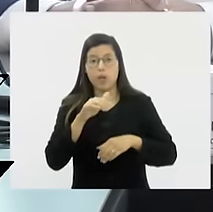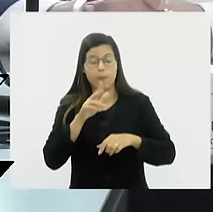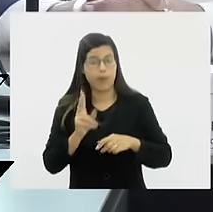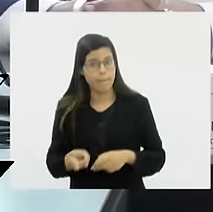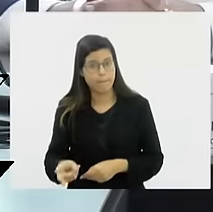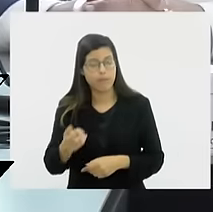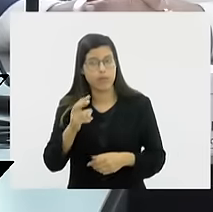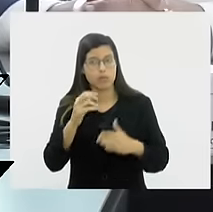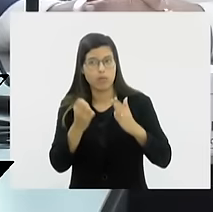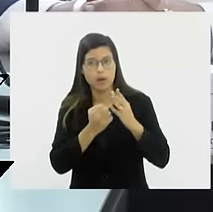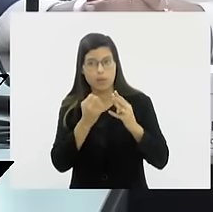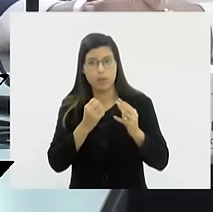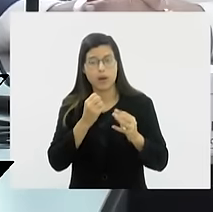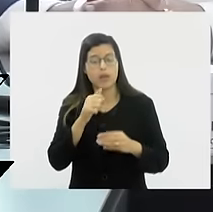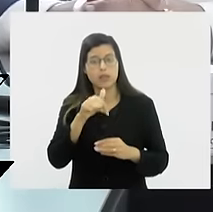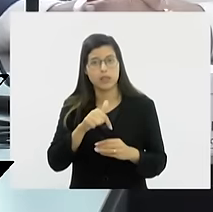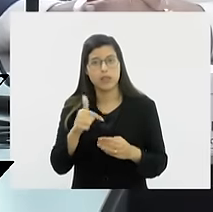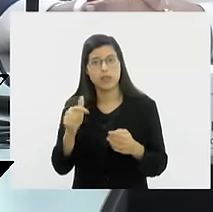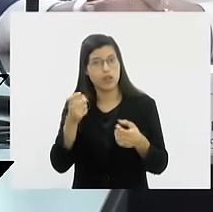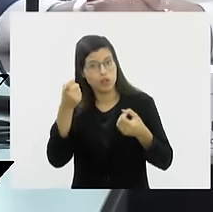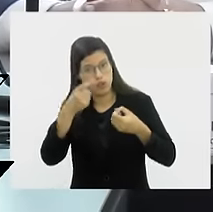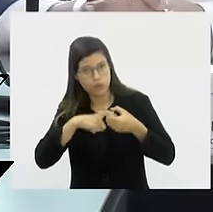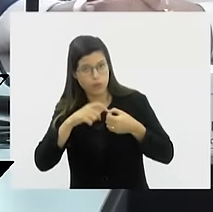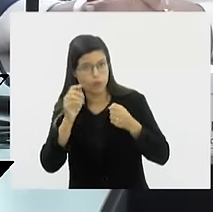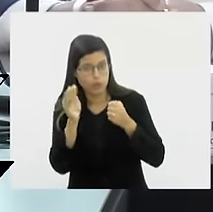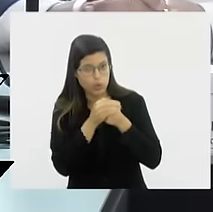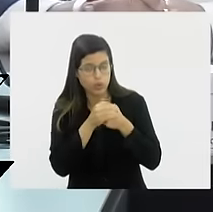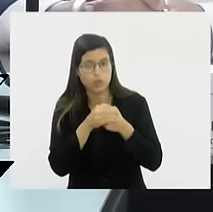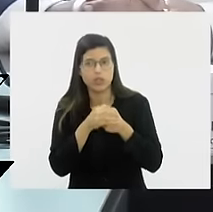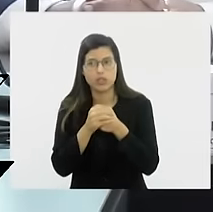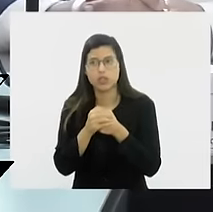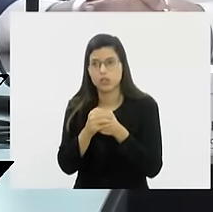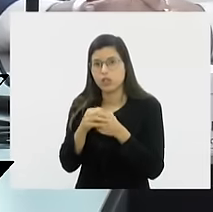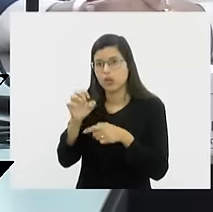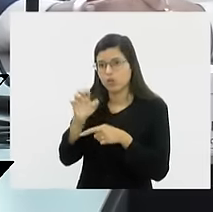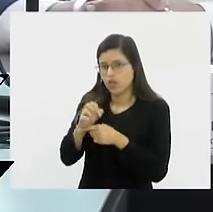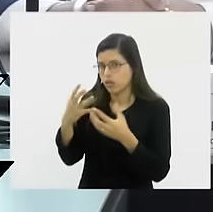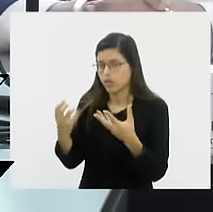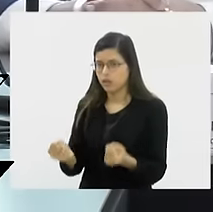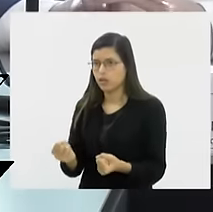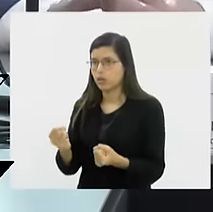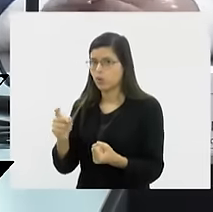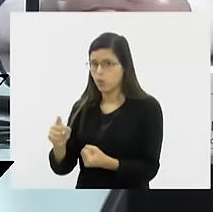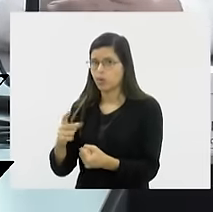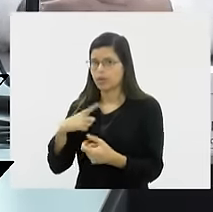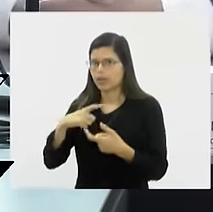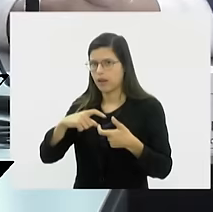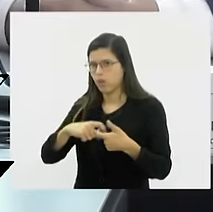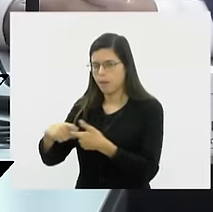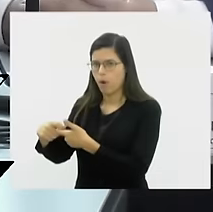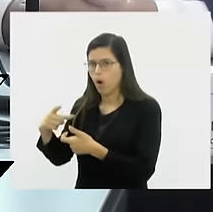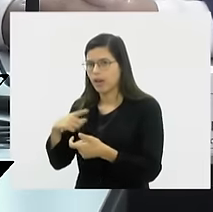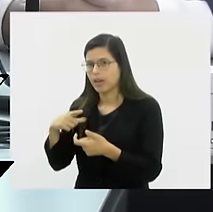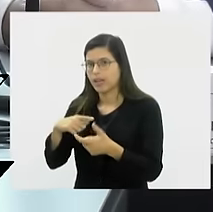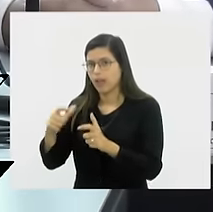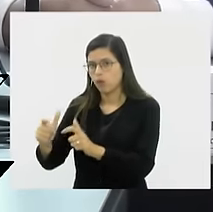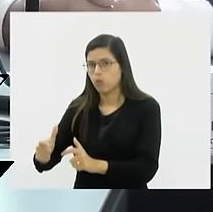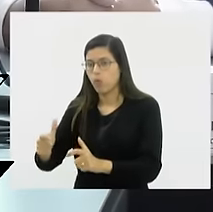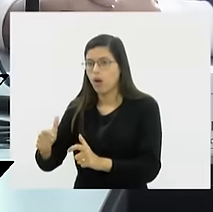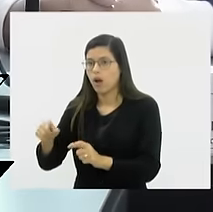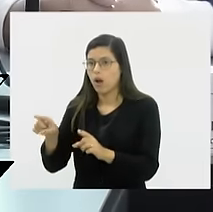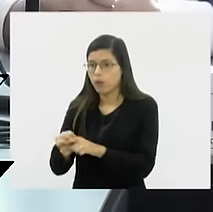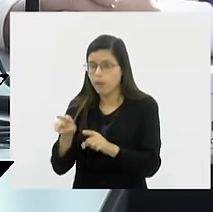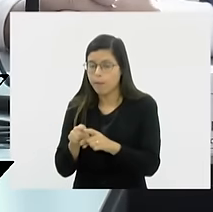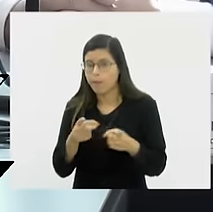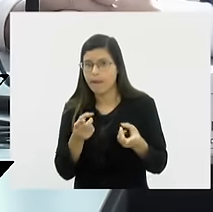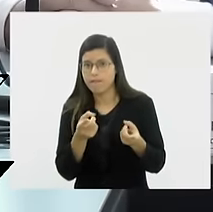o Estado aceitou de braços abertos, ela é detetora dos reboques, detetora do pátio, e leilou o veículo das pessoas, dos